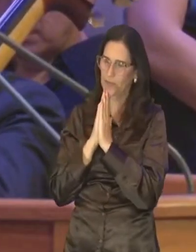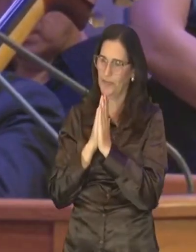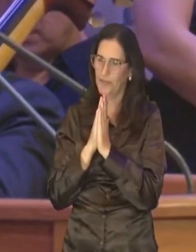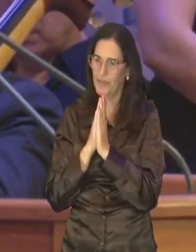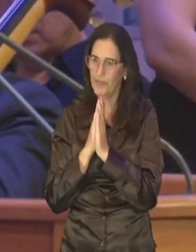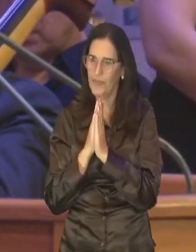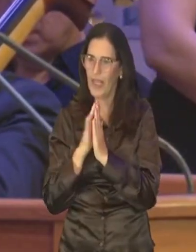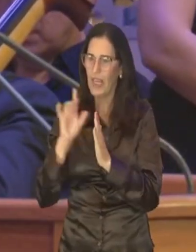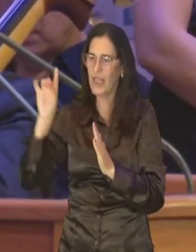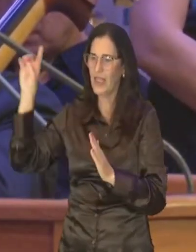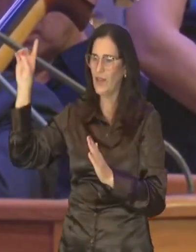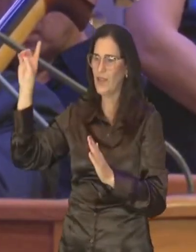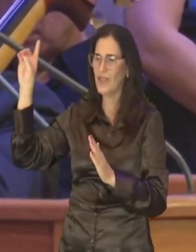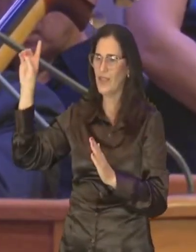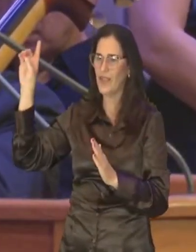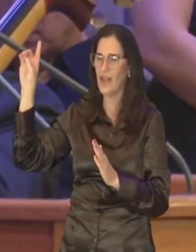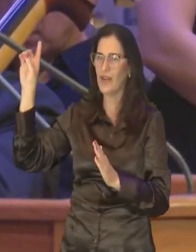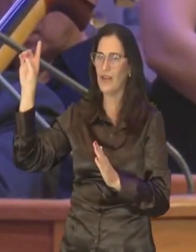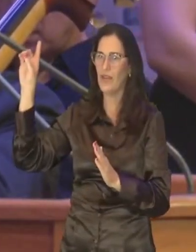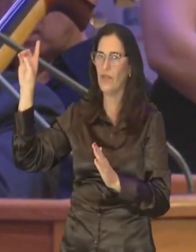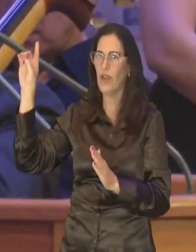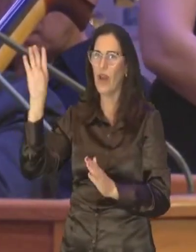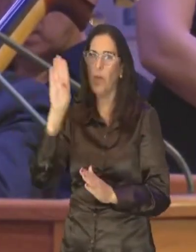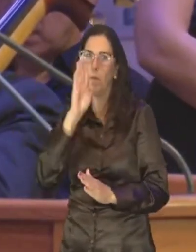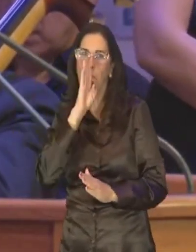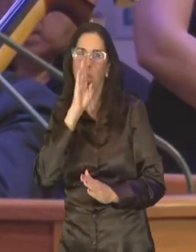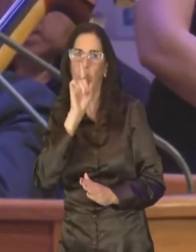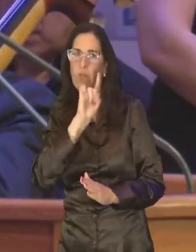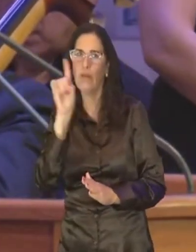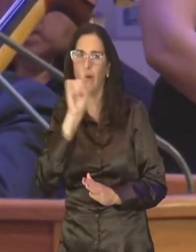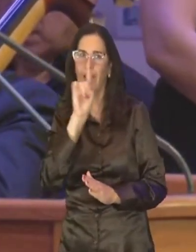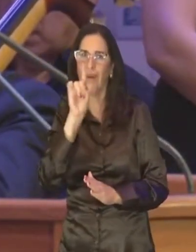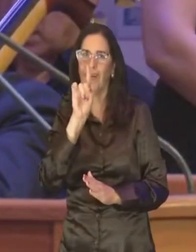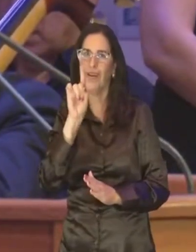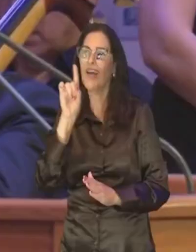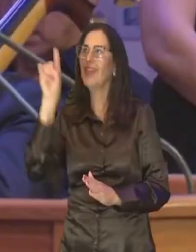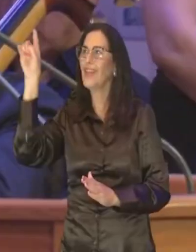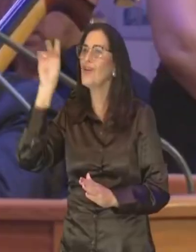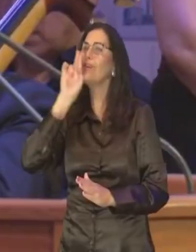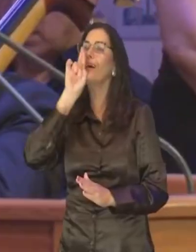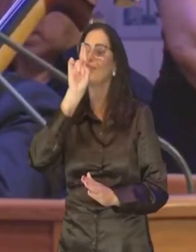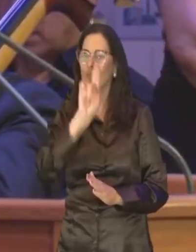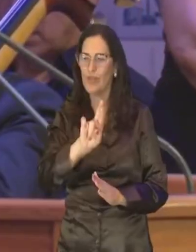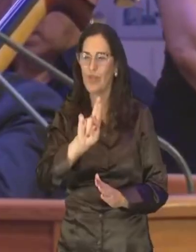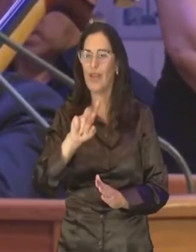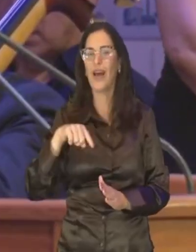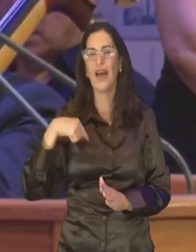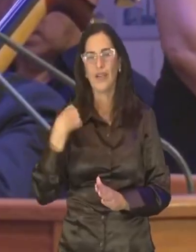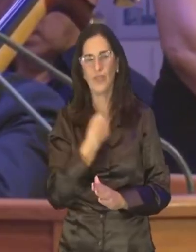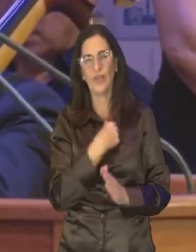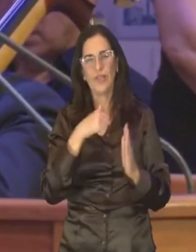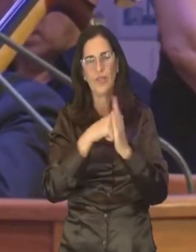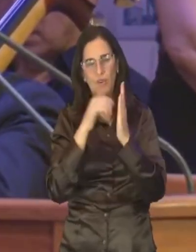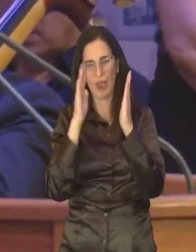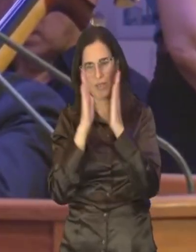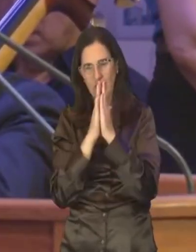O nosso Deus não é um Deus que fica calado. Ele responde às orações.